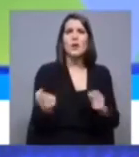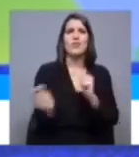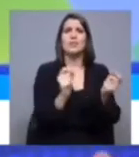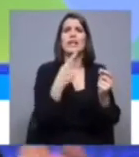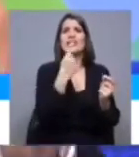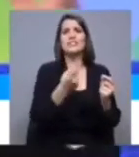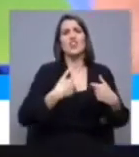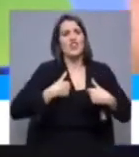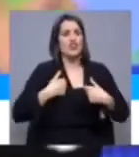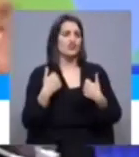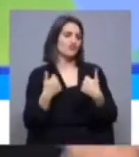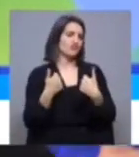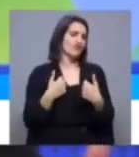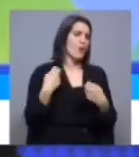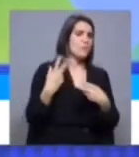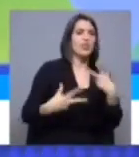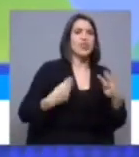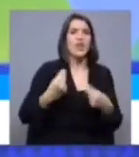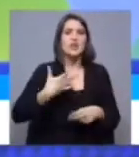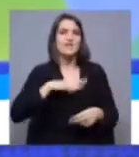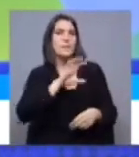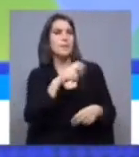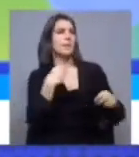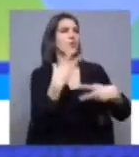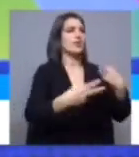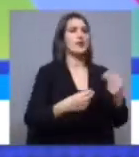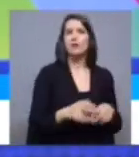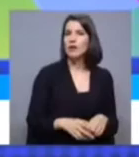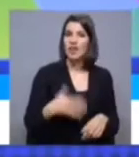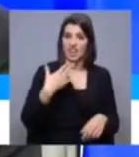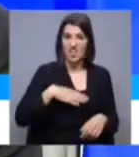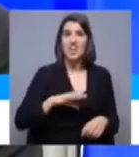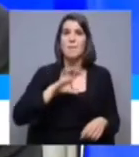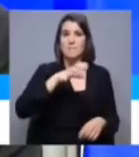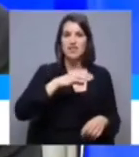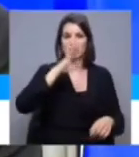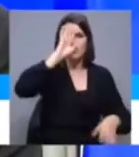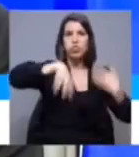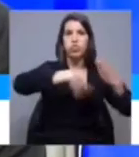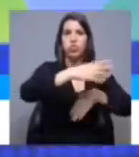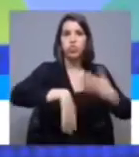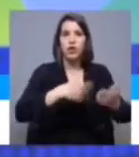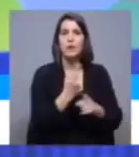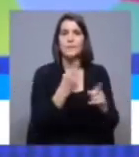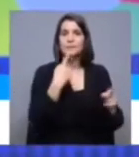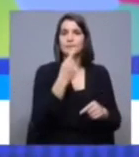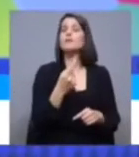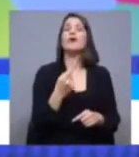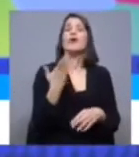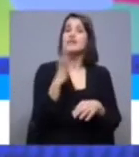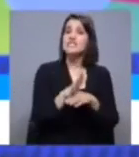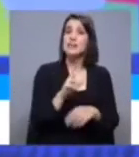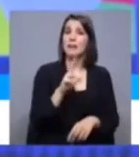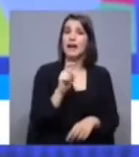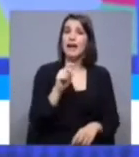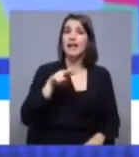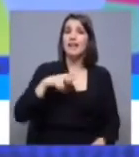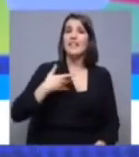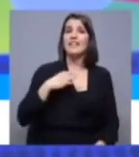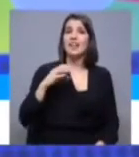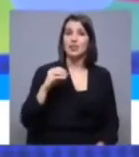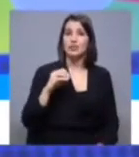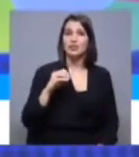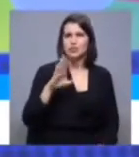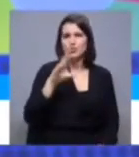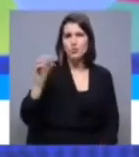e dizer assim, somos muito modernaços, queremos é um país mais moderno. Não, João, vocês querem um país de bandalheira. Porque defendem que... Olha, dou-te o exemplo do rendeiro. Vocês é que geram os